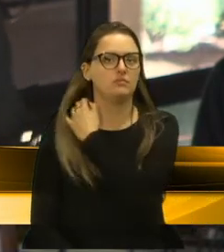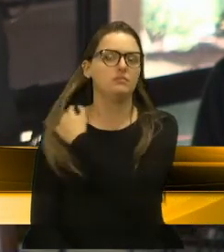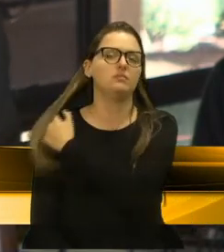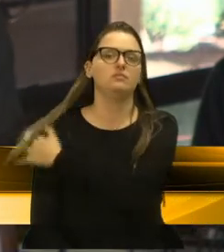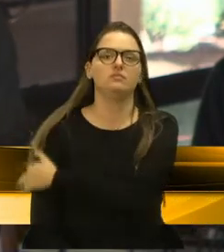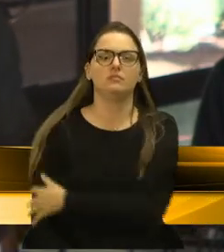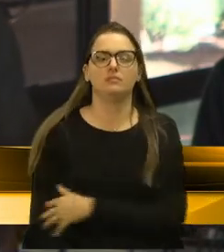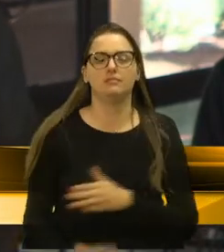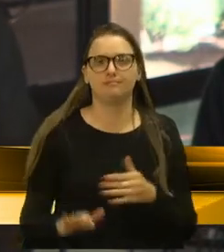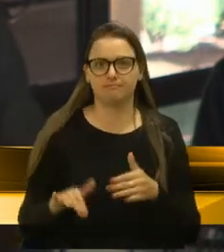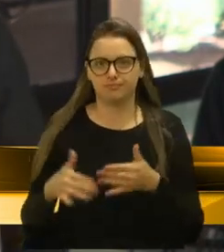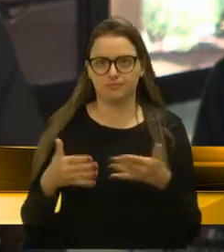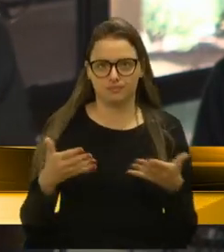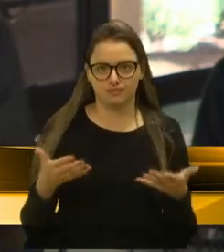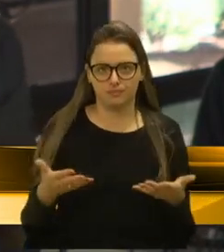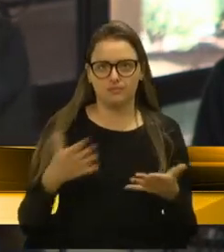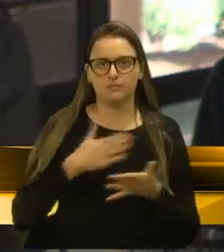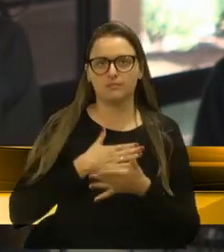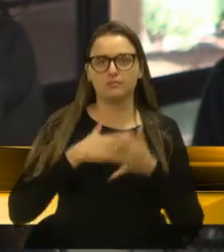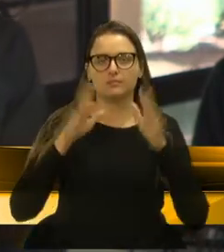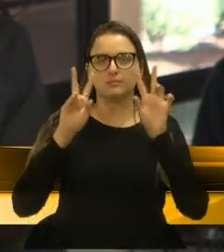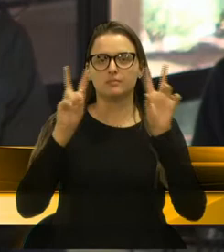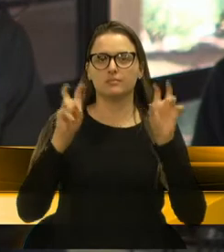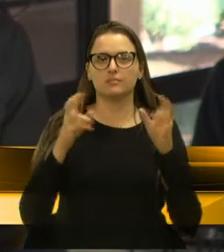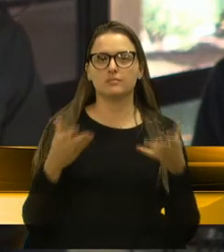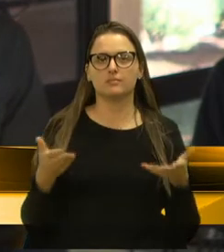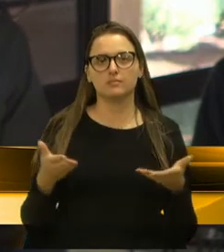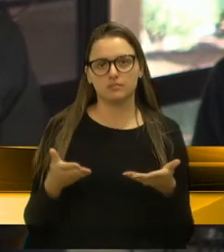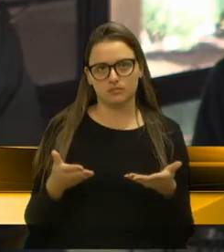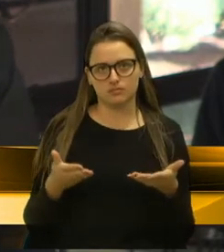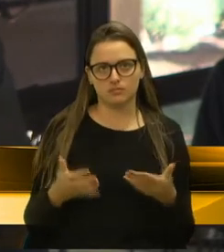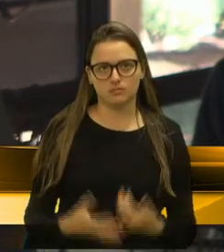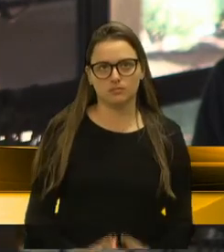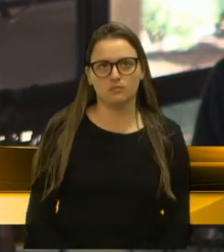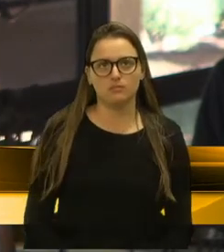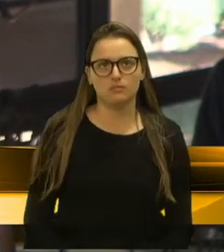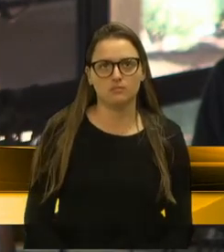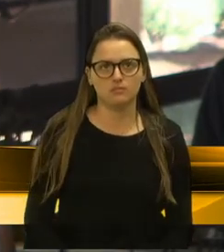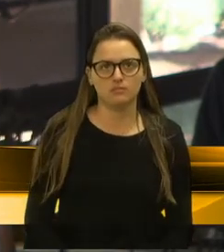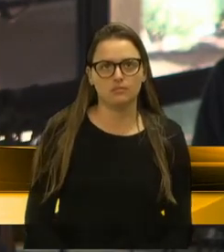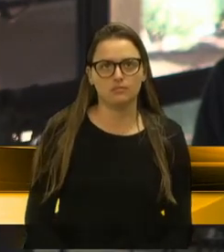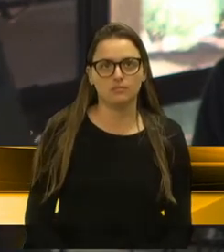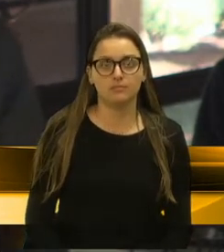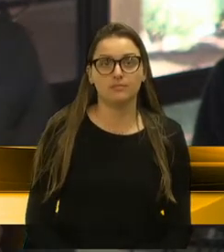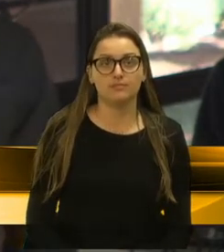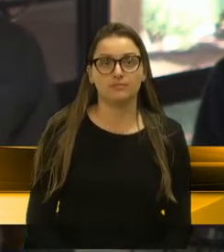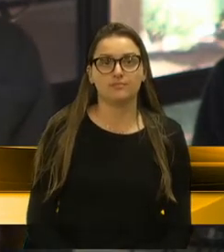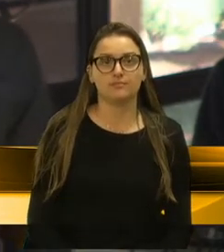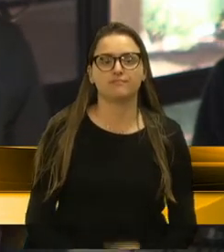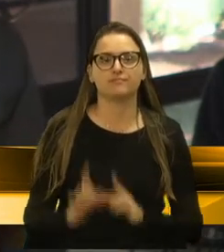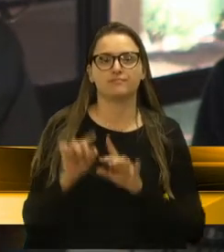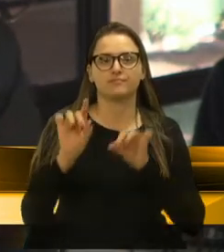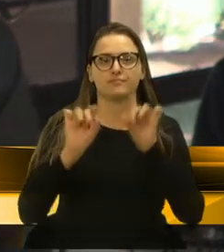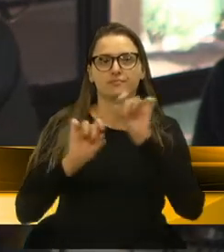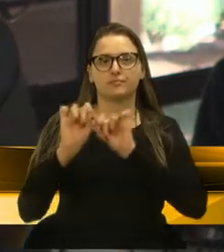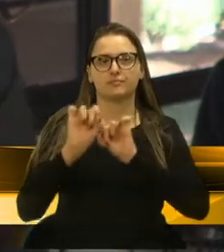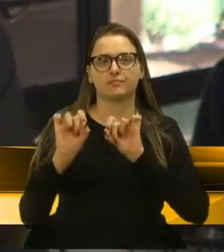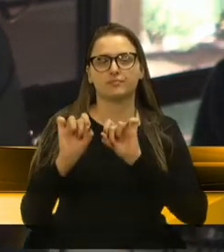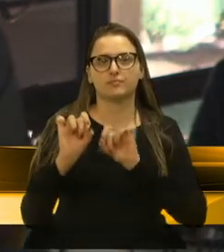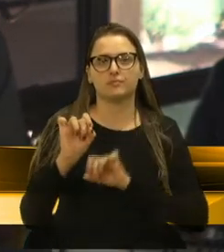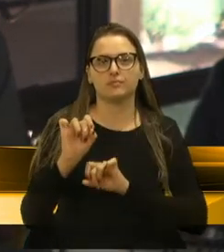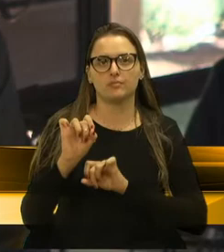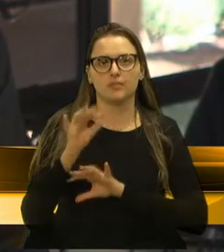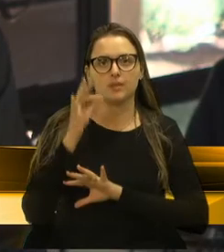Então, meu assunto de hoje é sobre a presença do secretário de